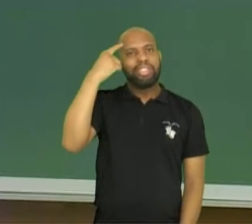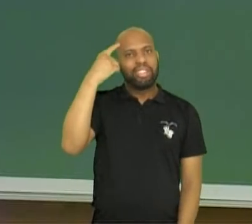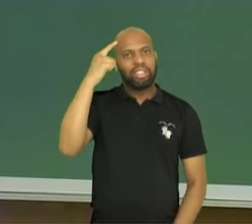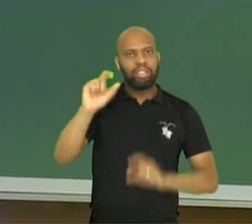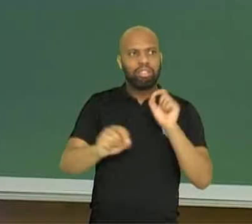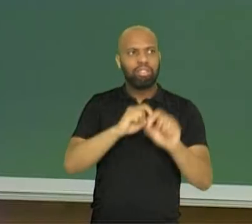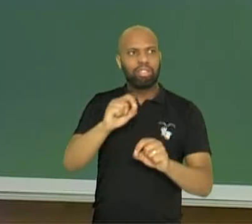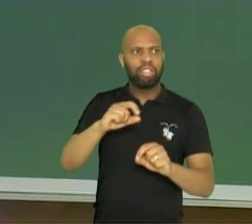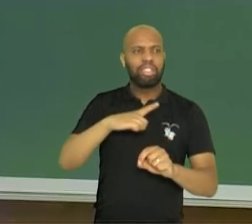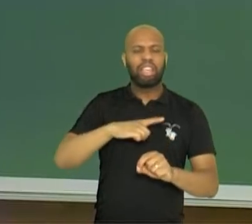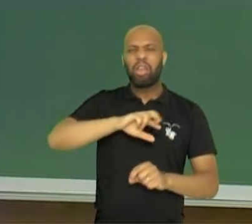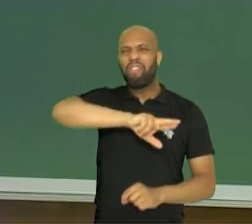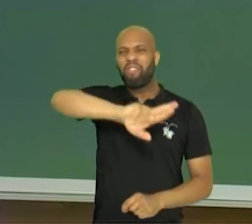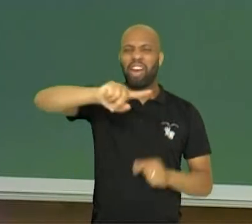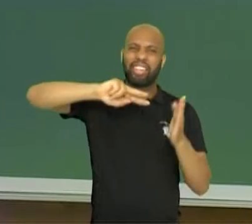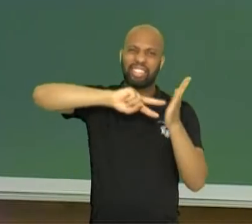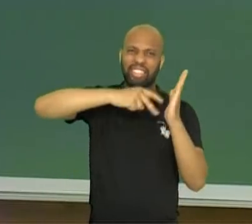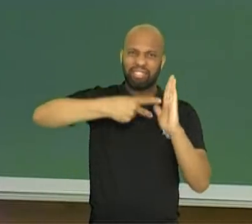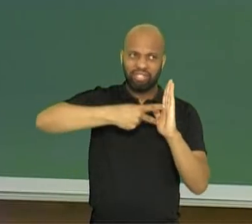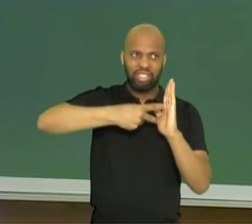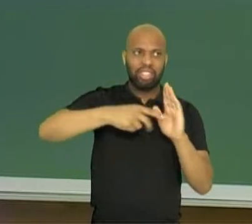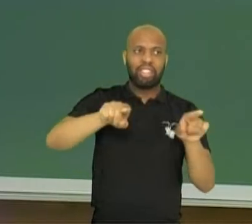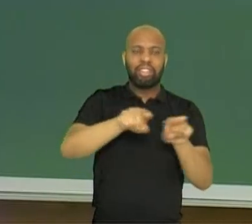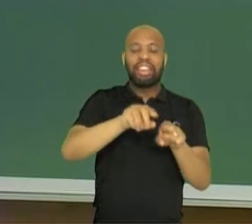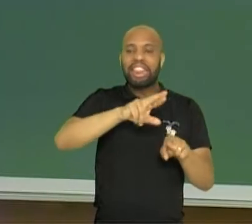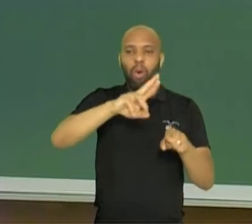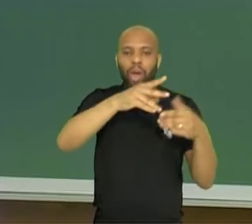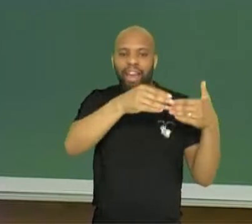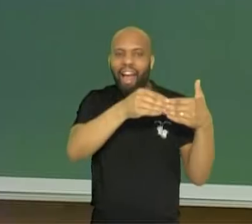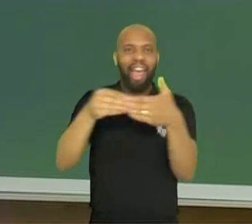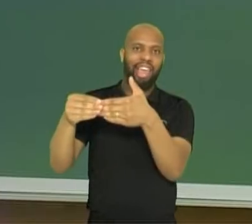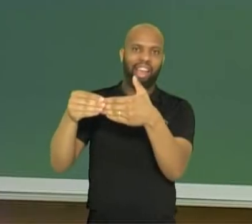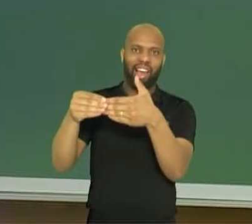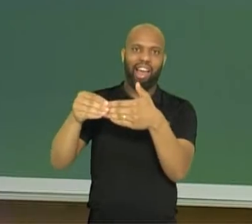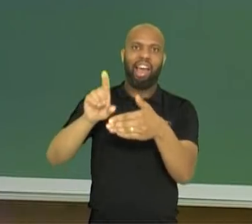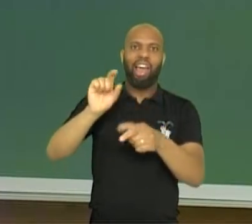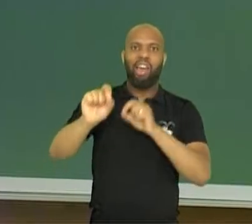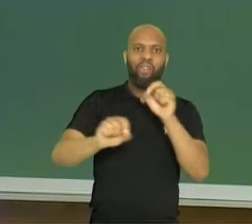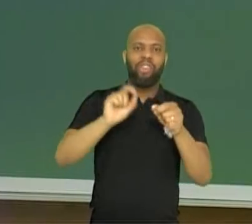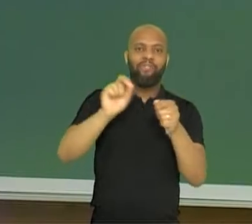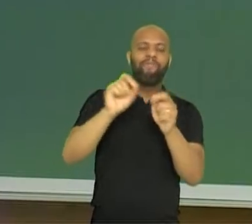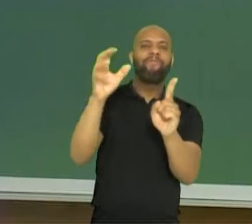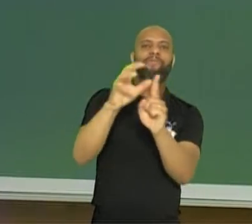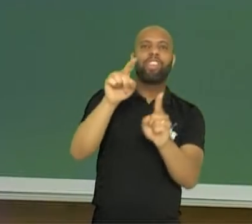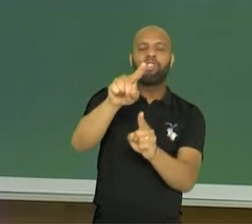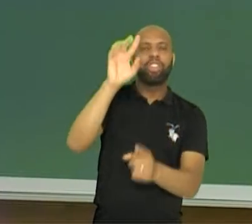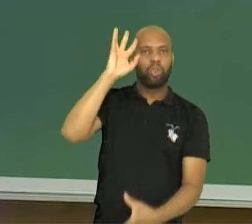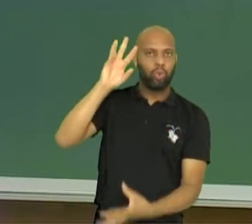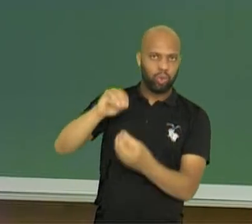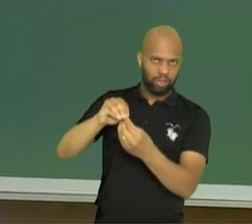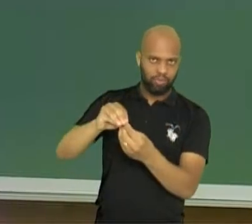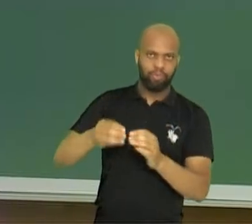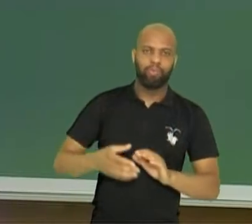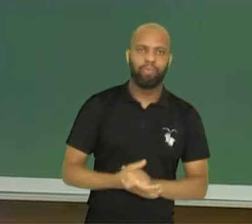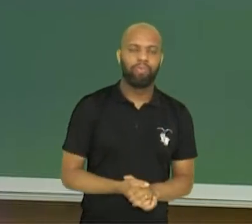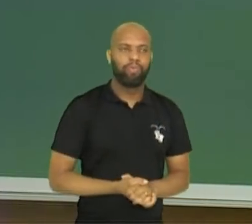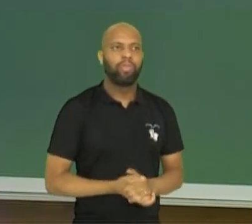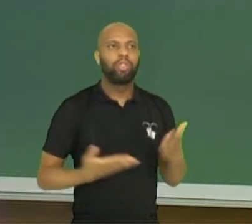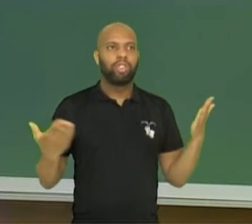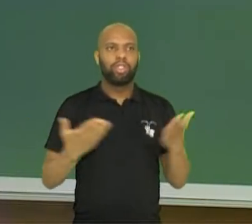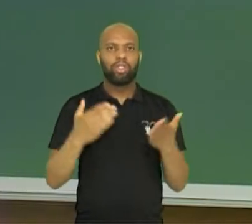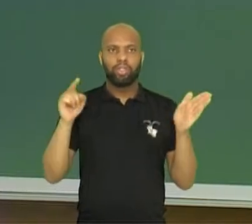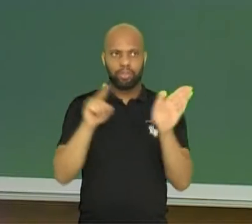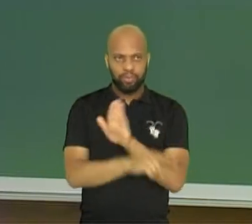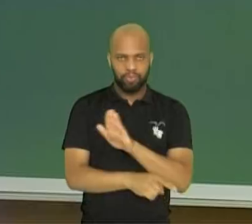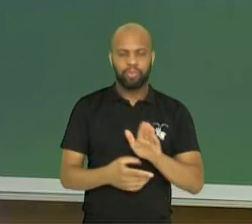é carregado de significado, então carregando, levando você a conclusões esperadas pelo autor. Agora sim, para o nosso